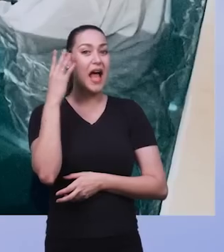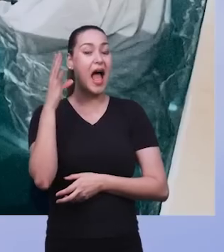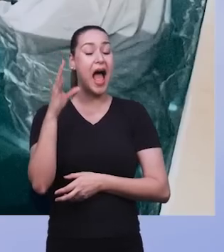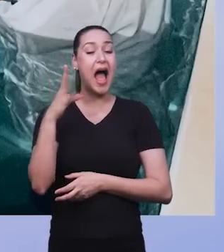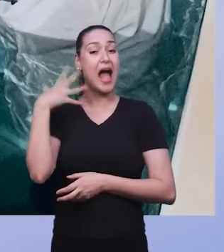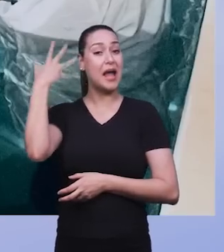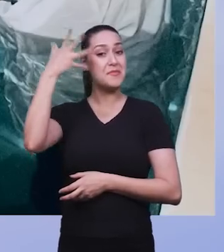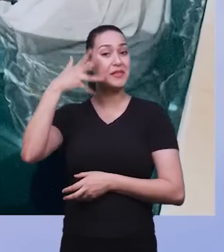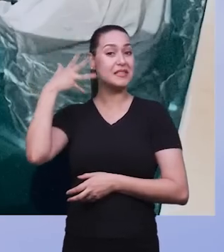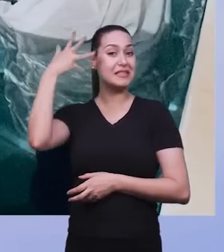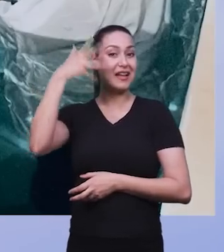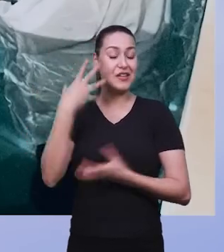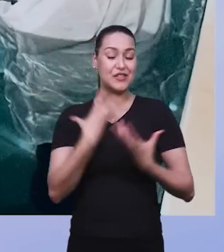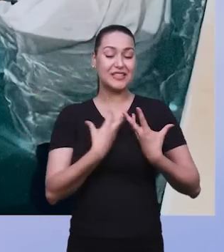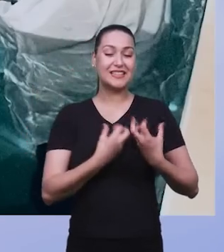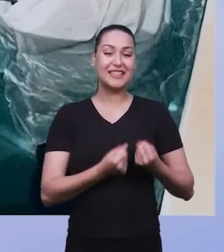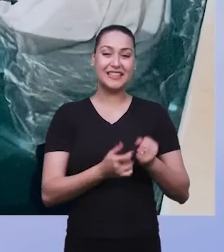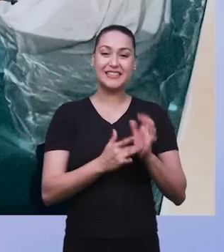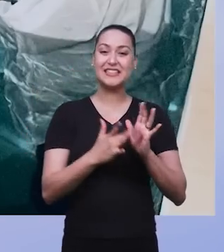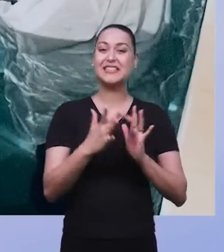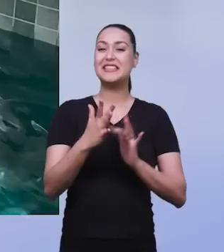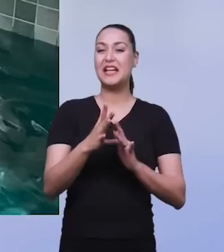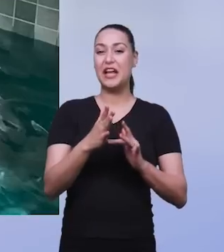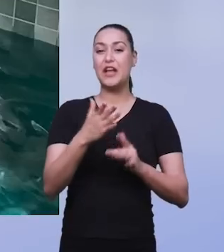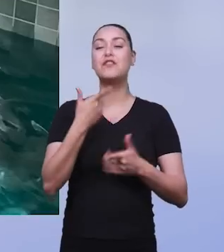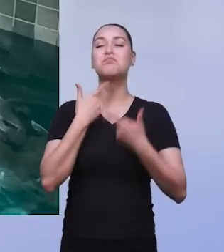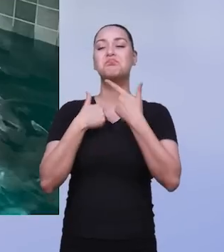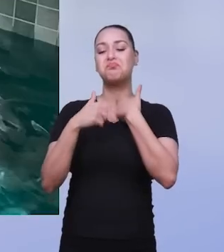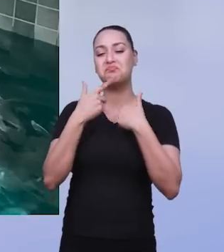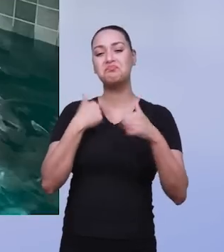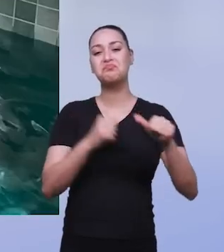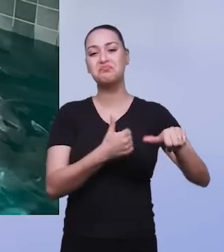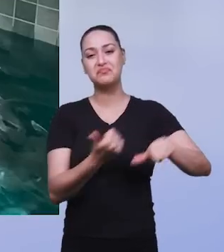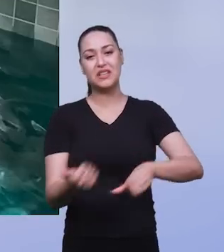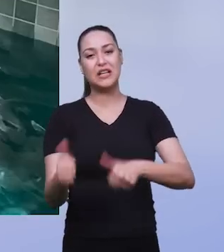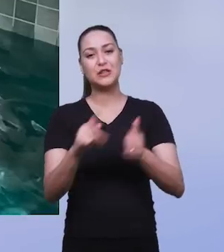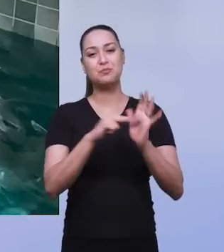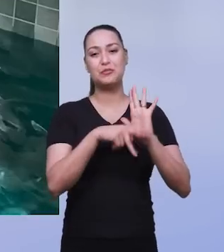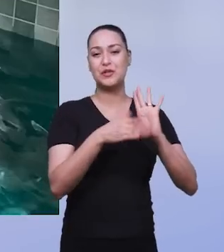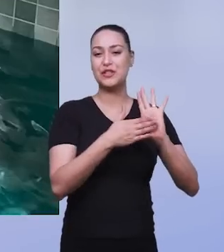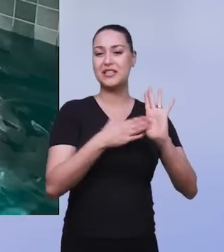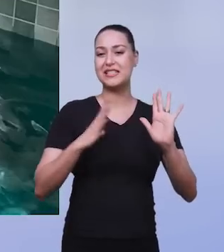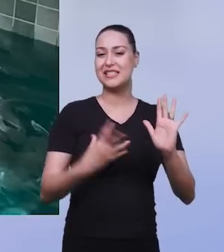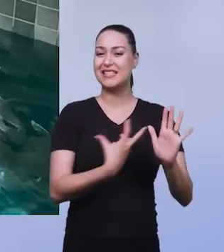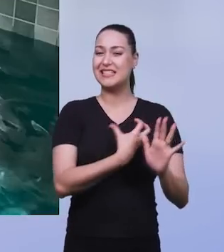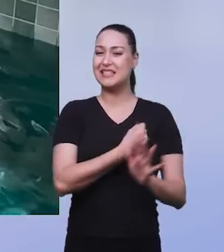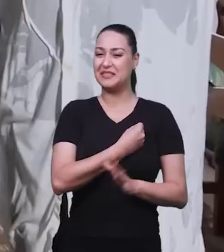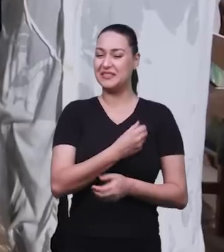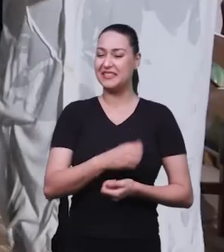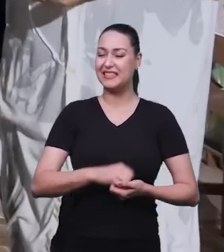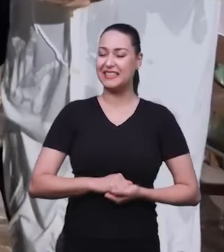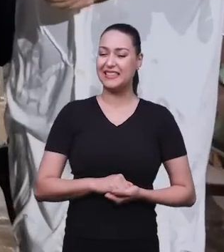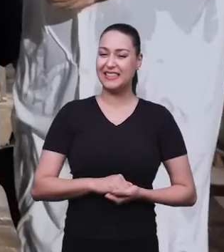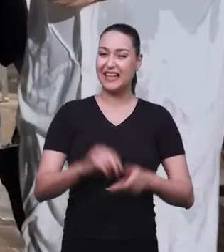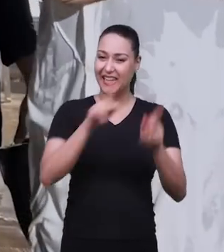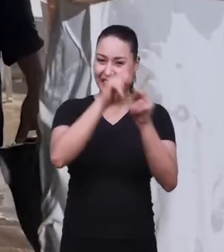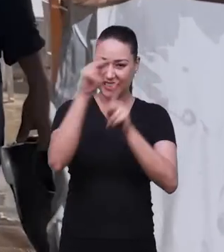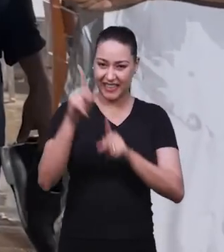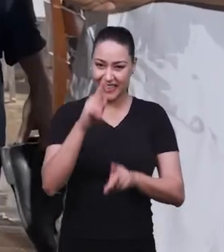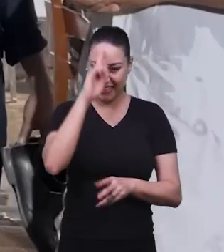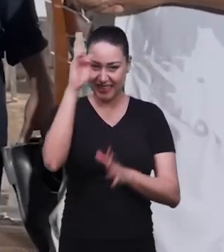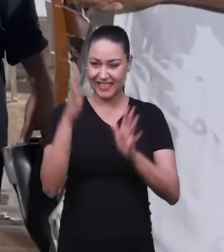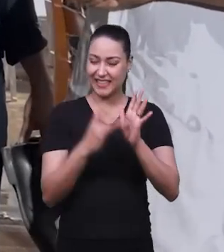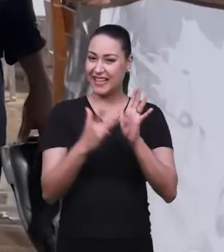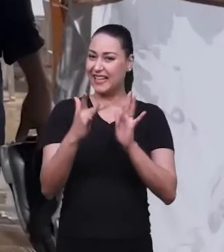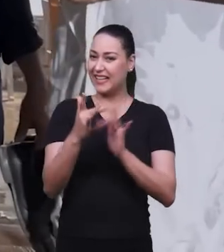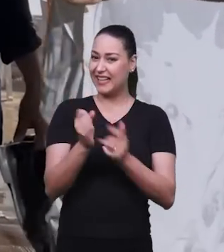o projeto e de prontidão querem descer as águas para fazer parte desse projeto de salvação. Deus. A paz do Senhor. A paz